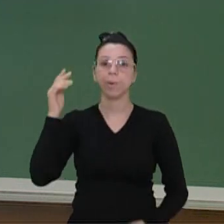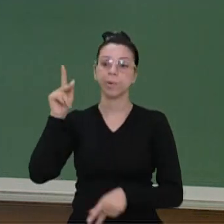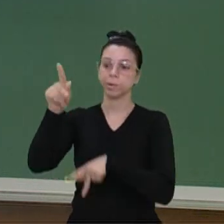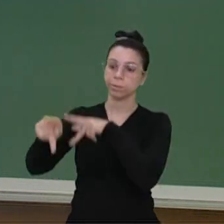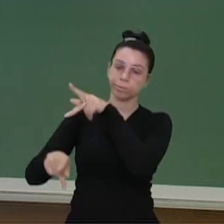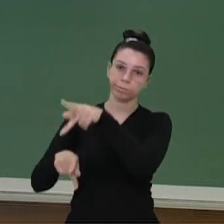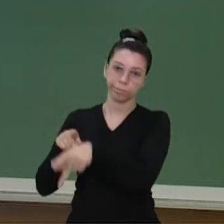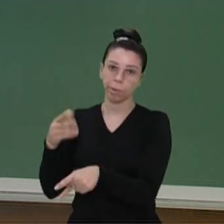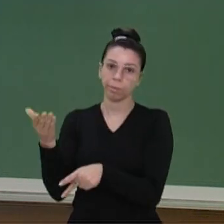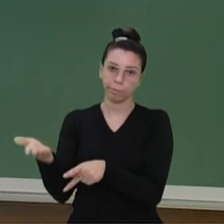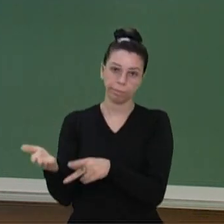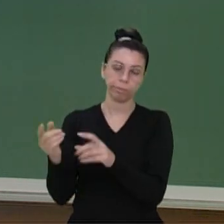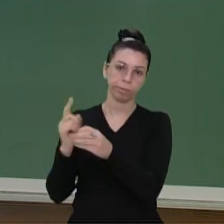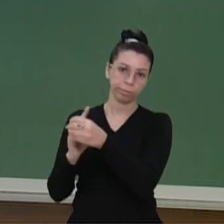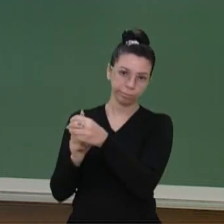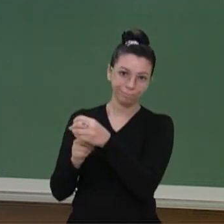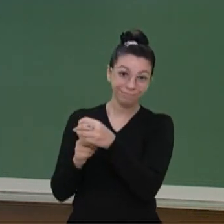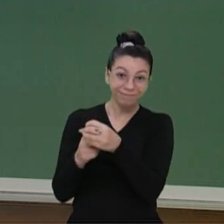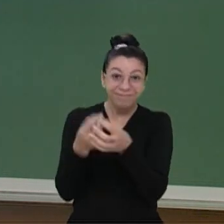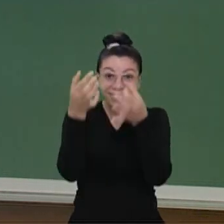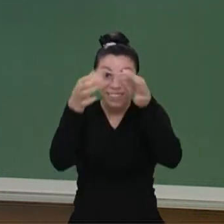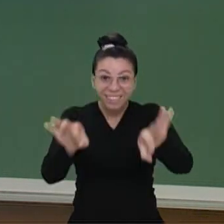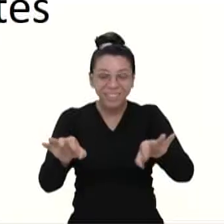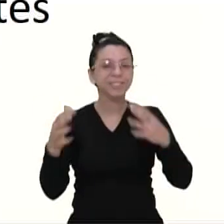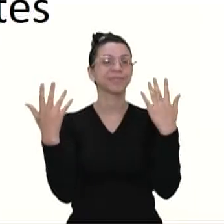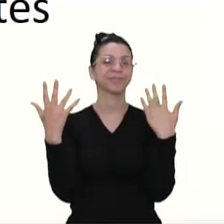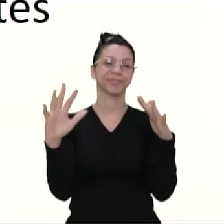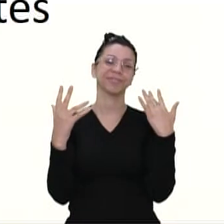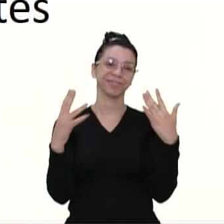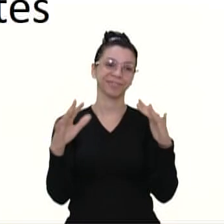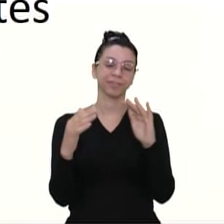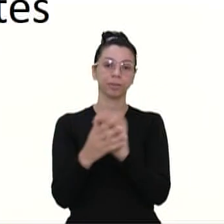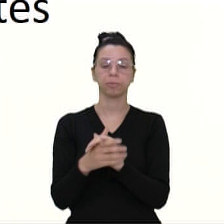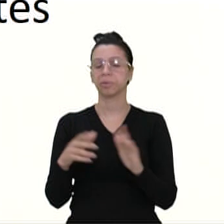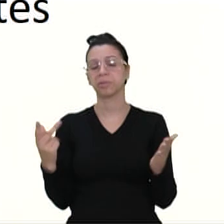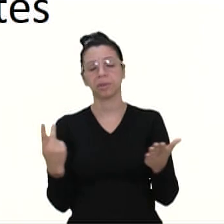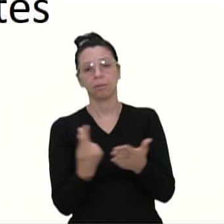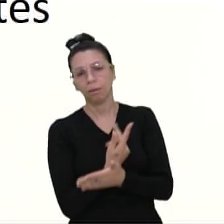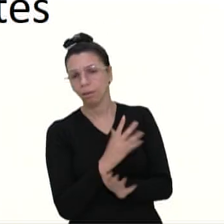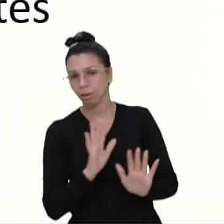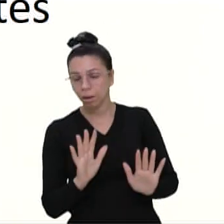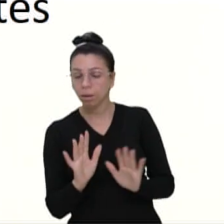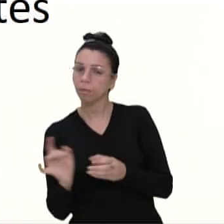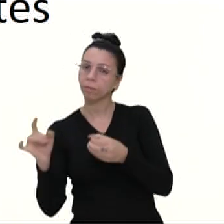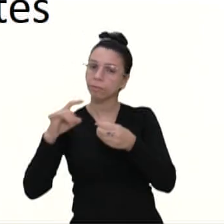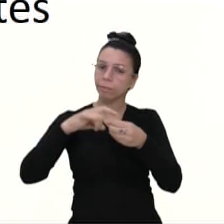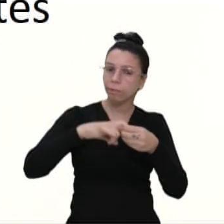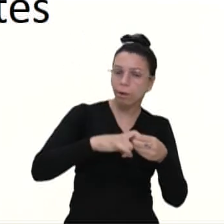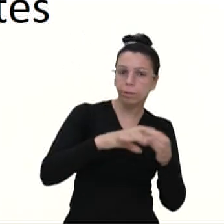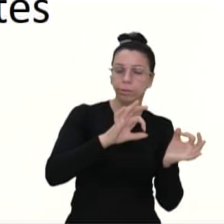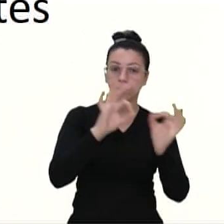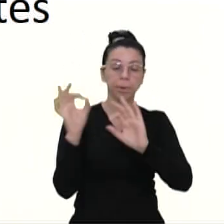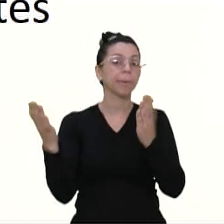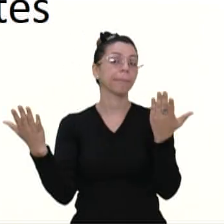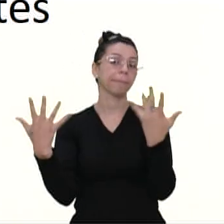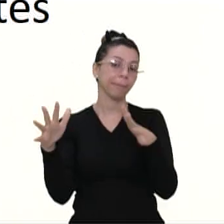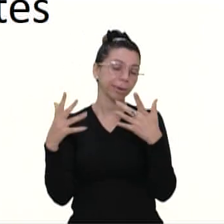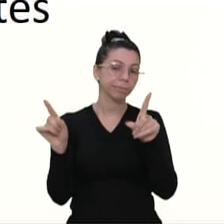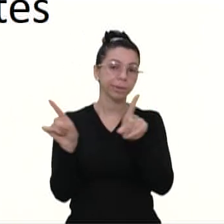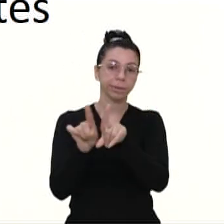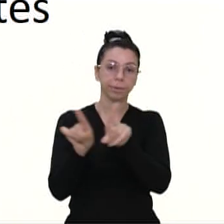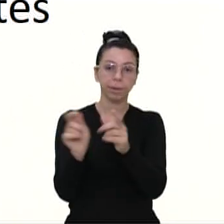habitantes. Acertou? Meus parabéns. Se você errou algum cálculo, revisa. Parabéns também, porque a gente